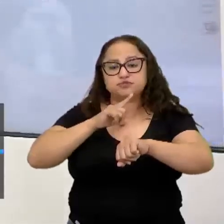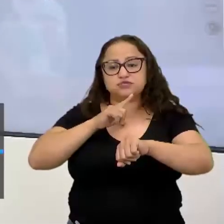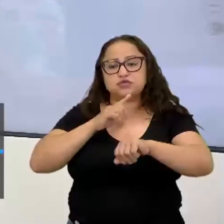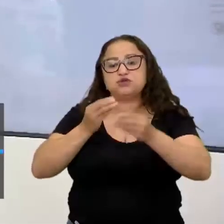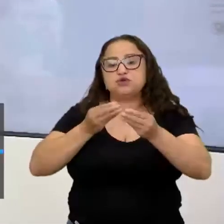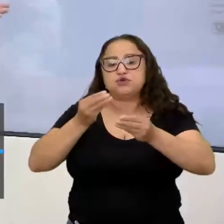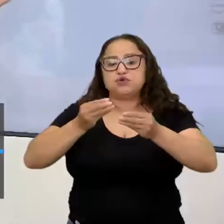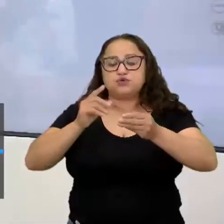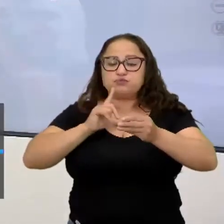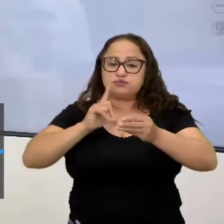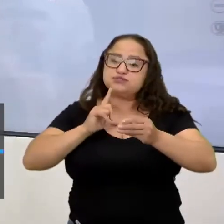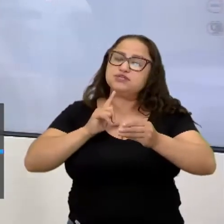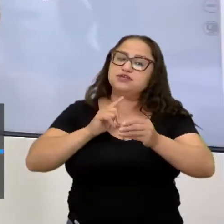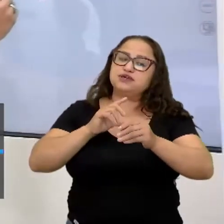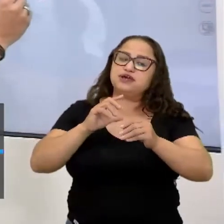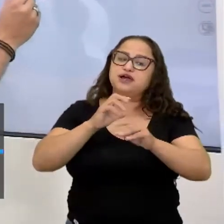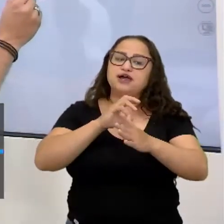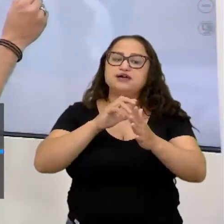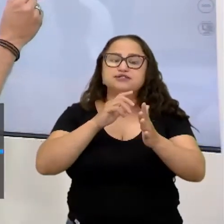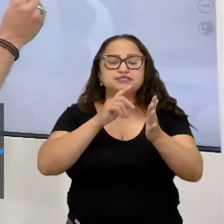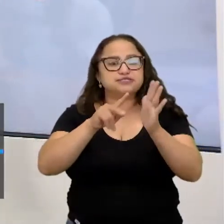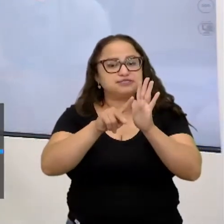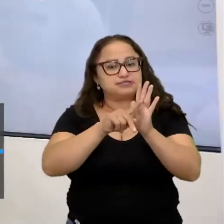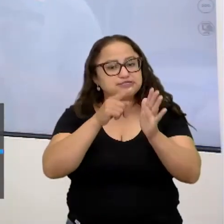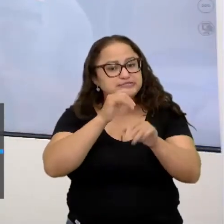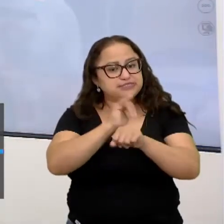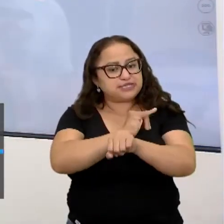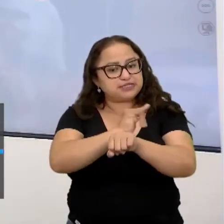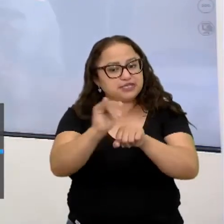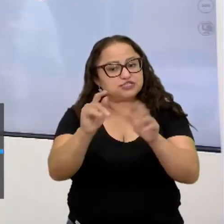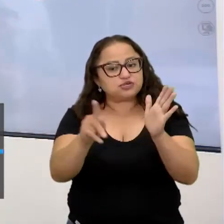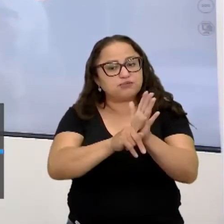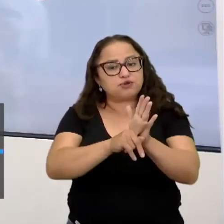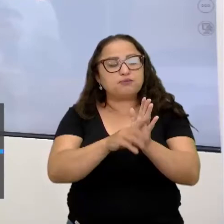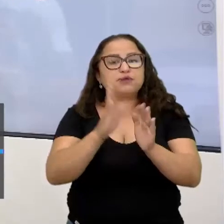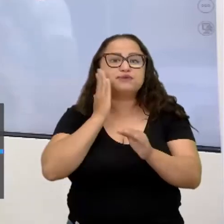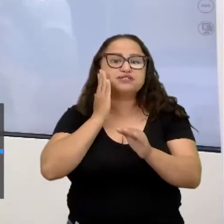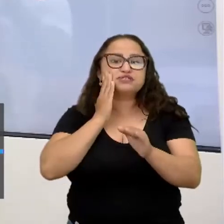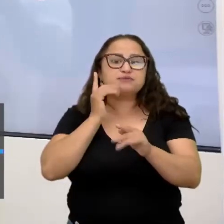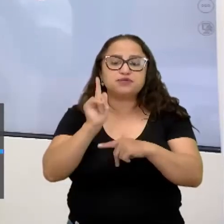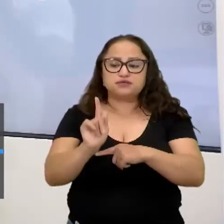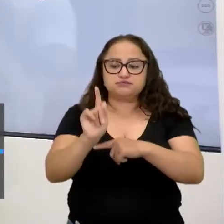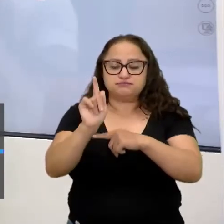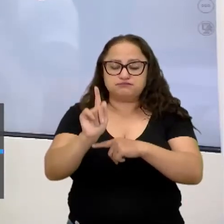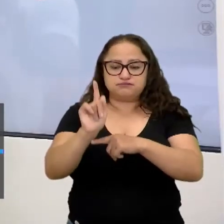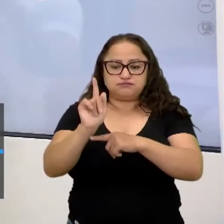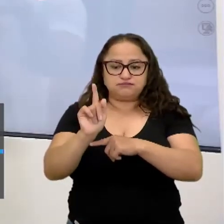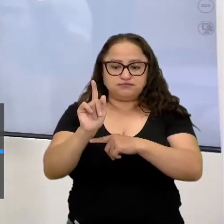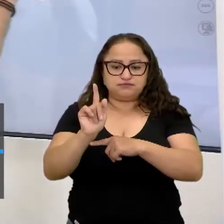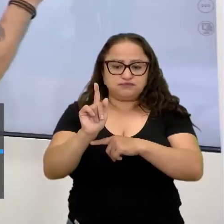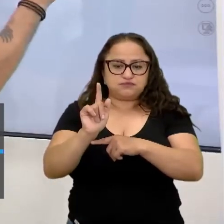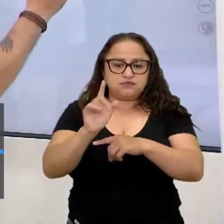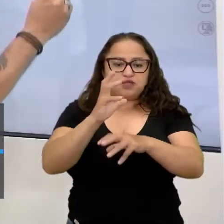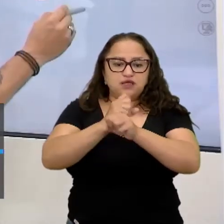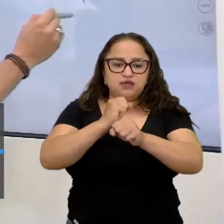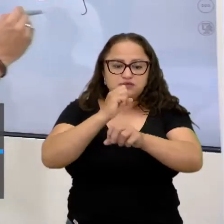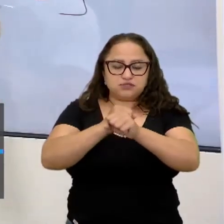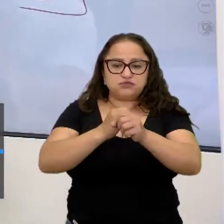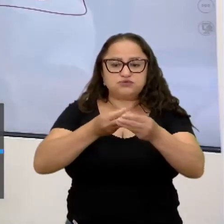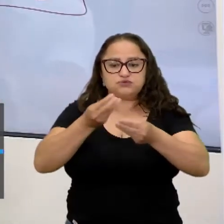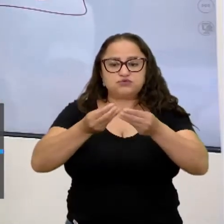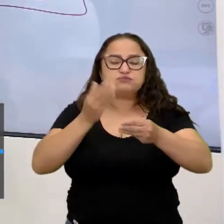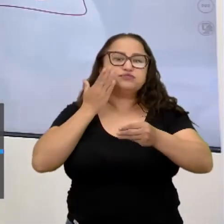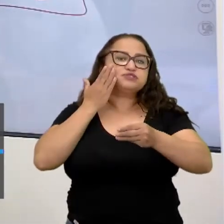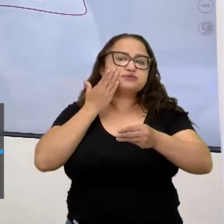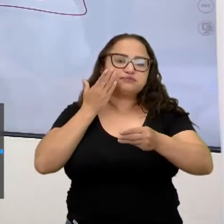aplicado naquele satélite, né? Quando ele está a uma distância h da Terra. Então você tem essa relação, esse cálculo aqui, a gente pode fazer esse cálculo